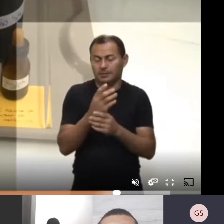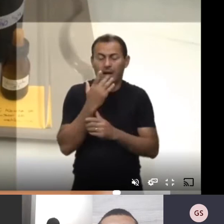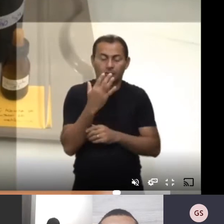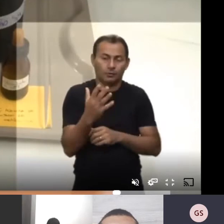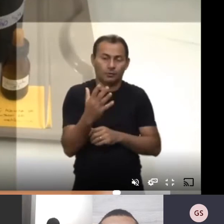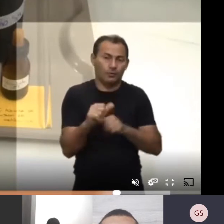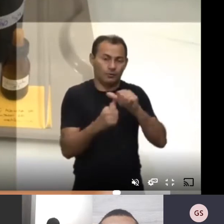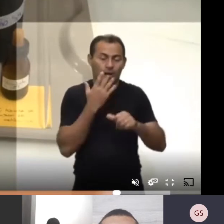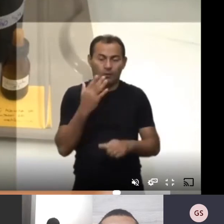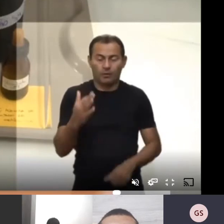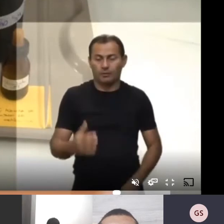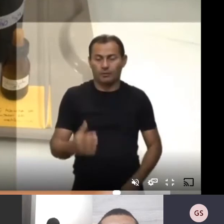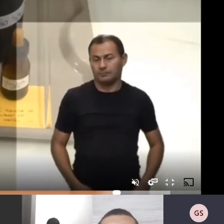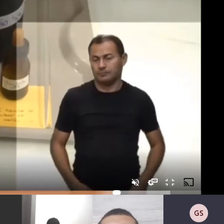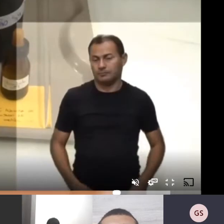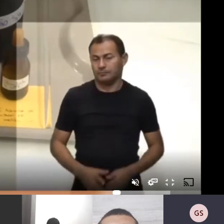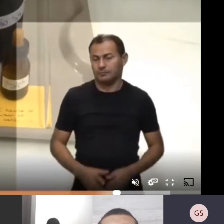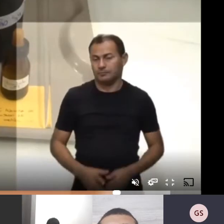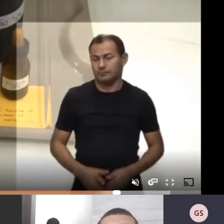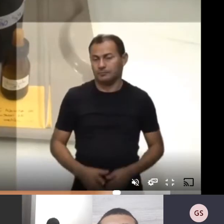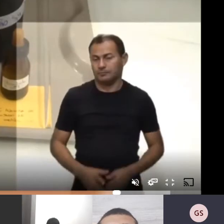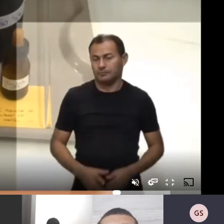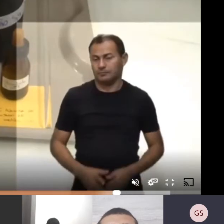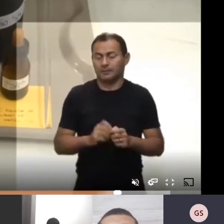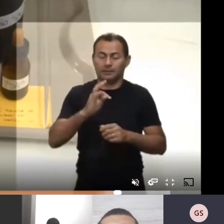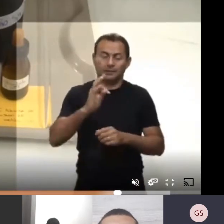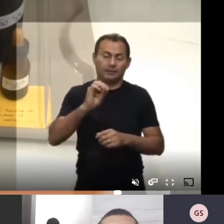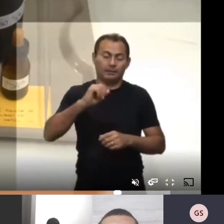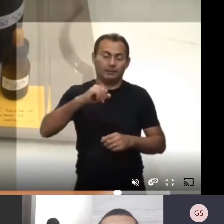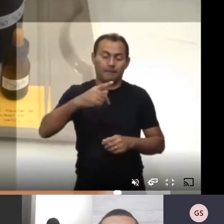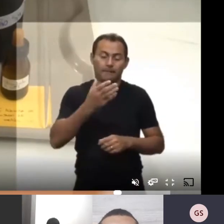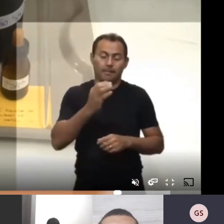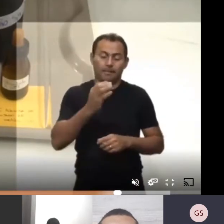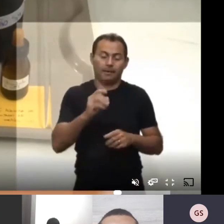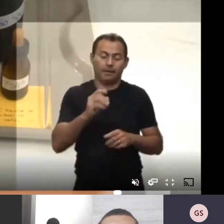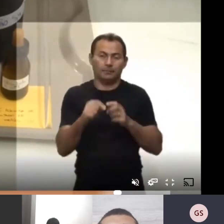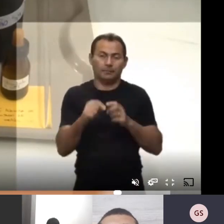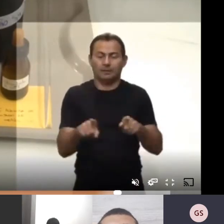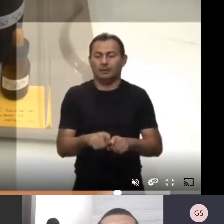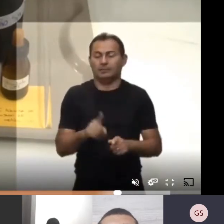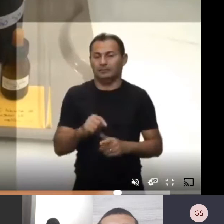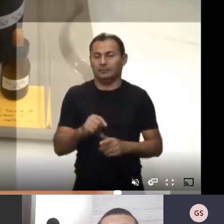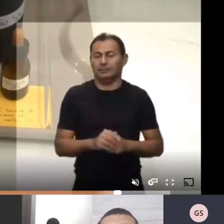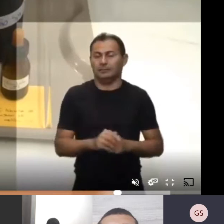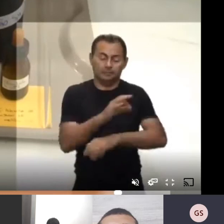A cor fica querendo mudar, mas volta.